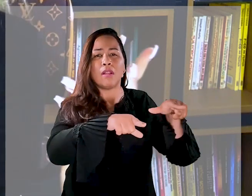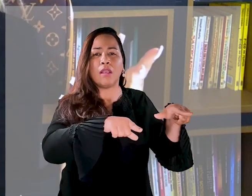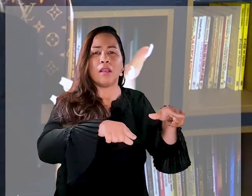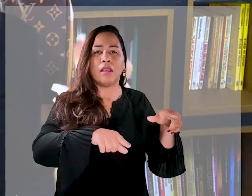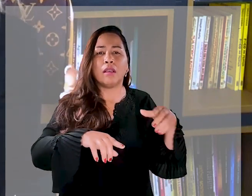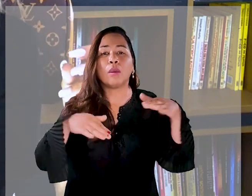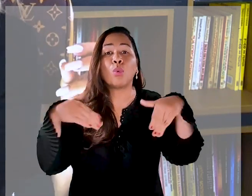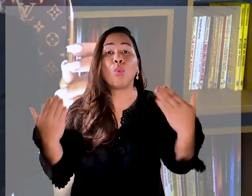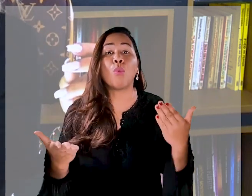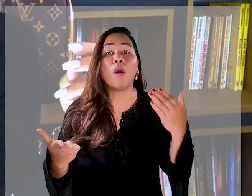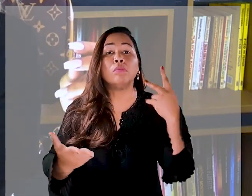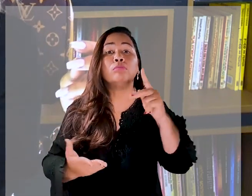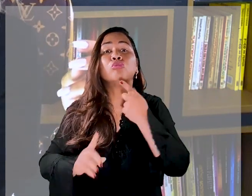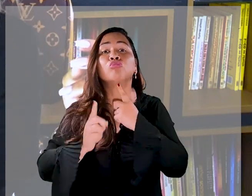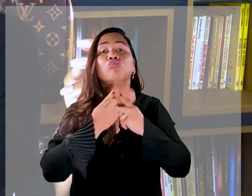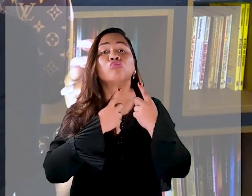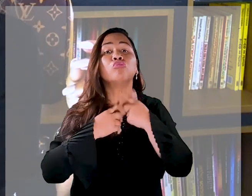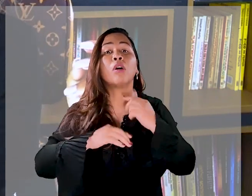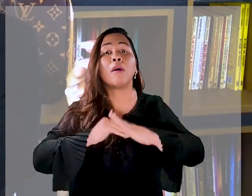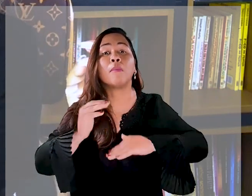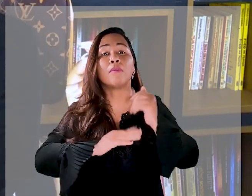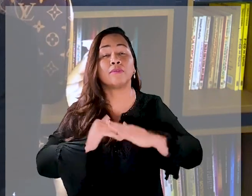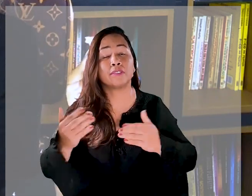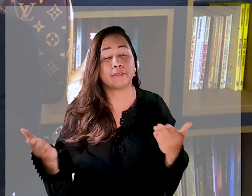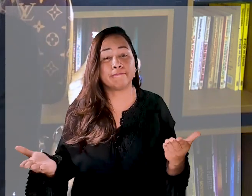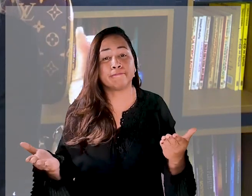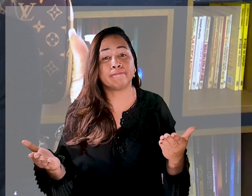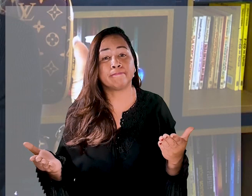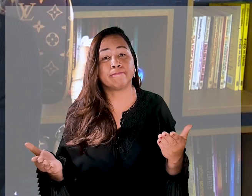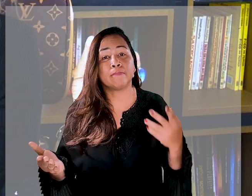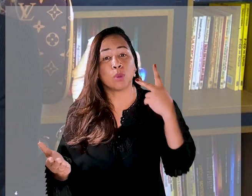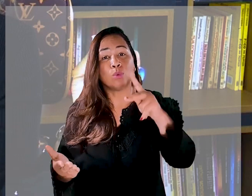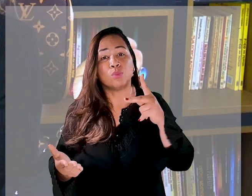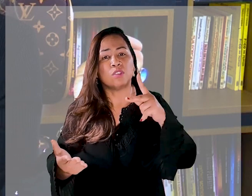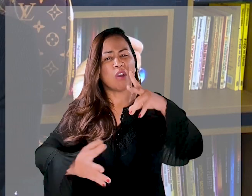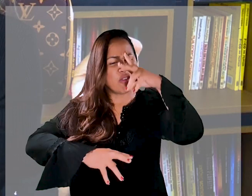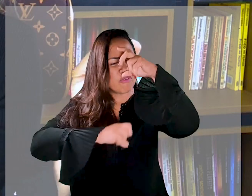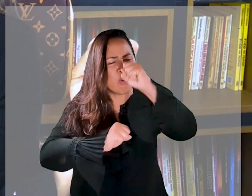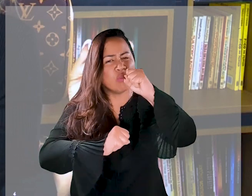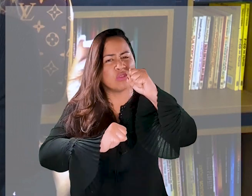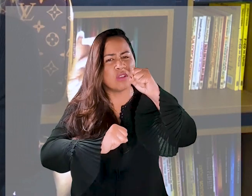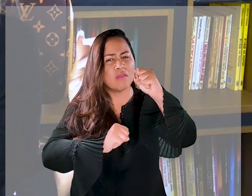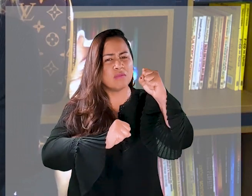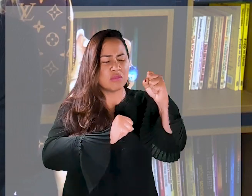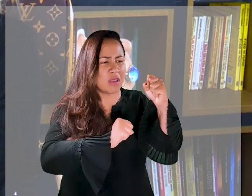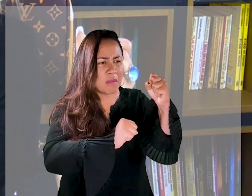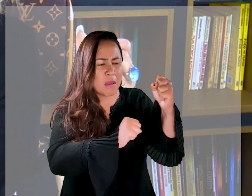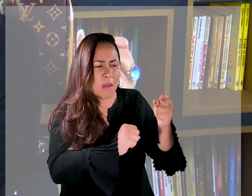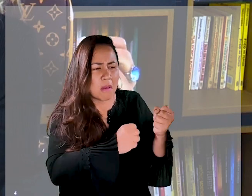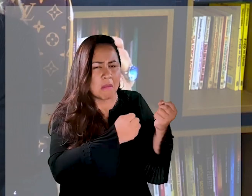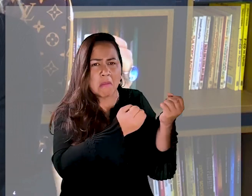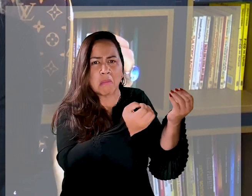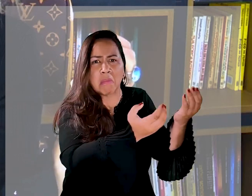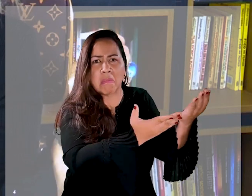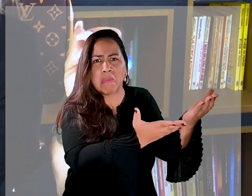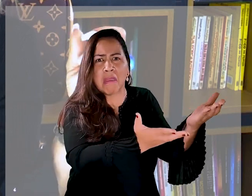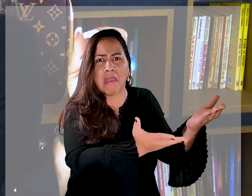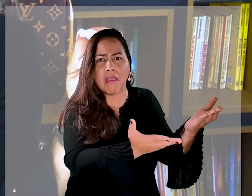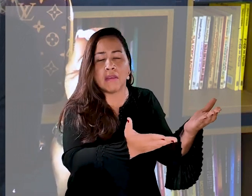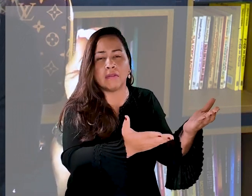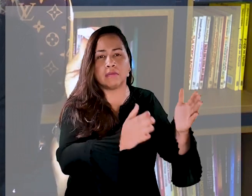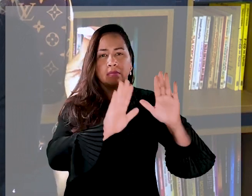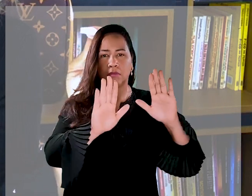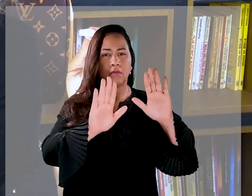é infinitamente o poder que você tem. É para isso que nós somos criados. Nós somos criados para nos